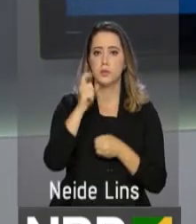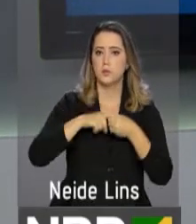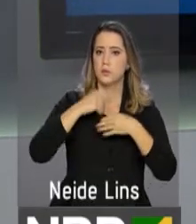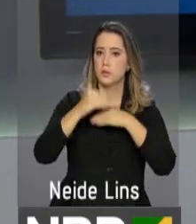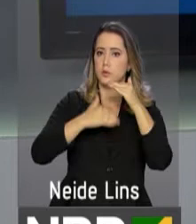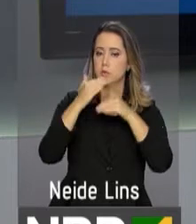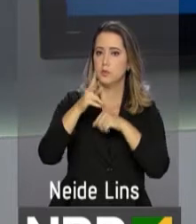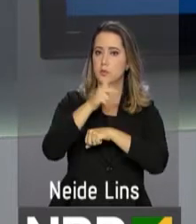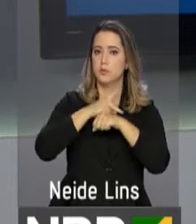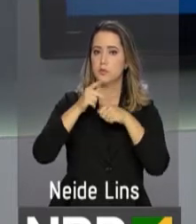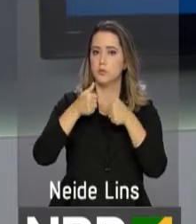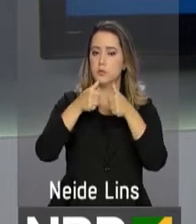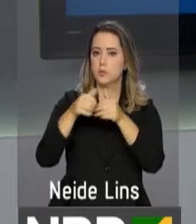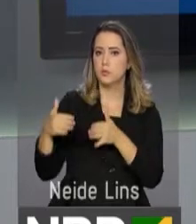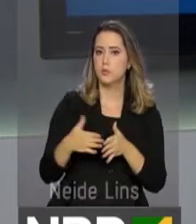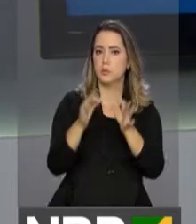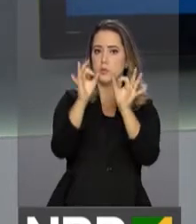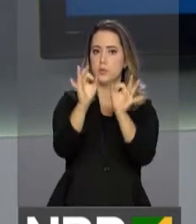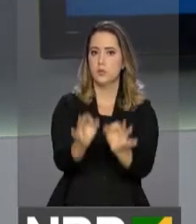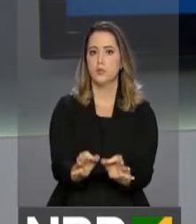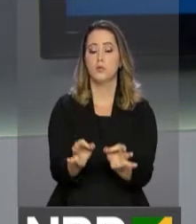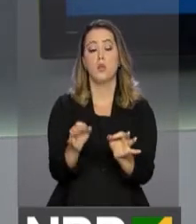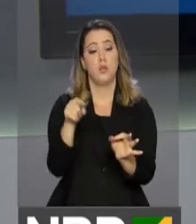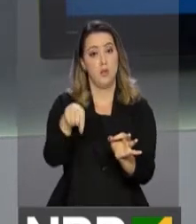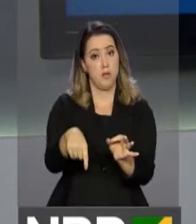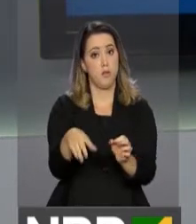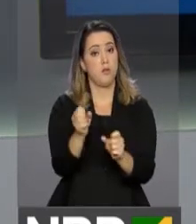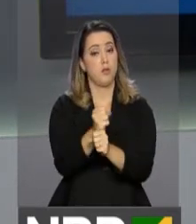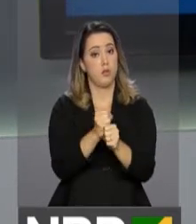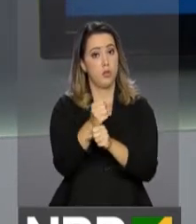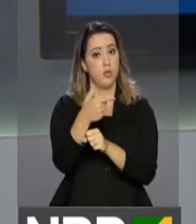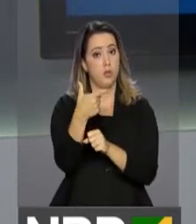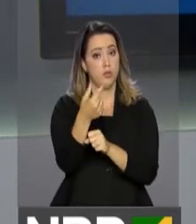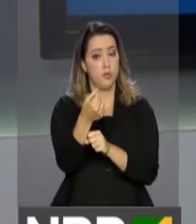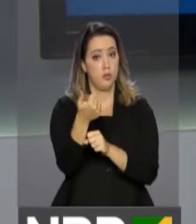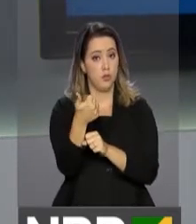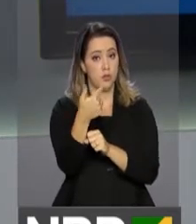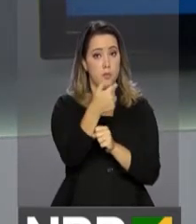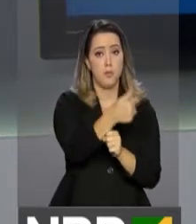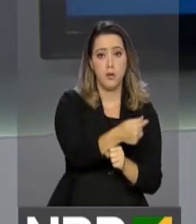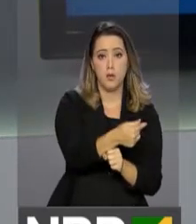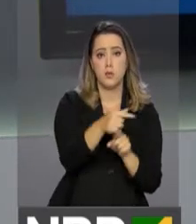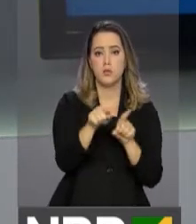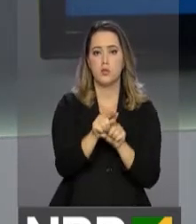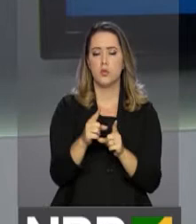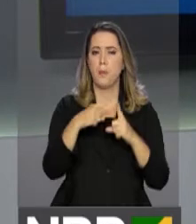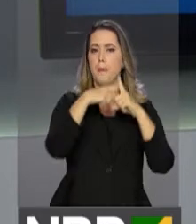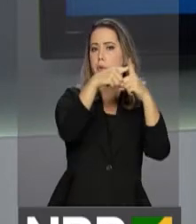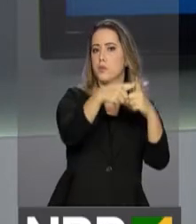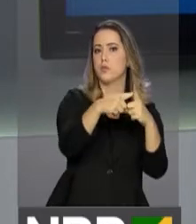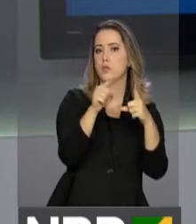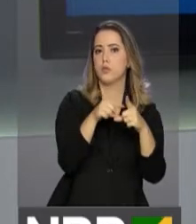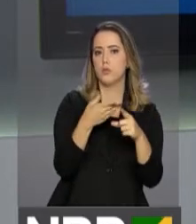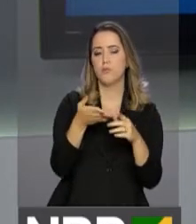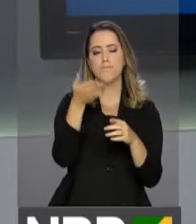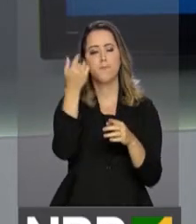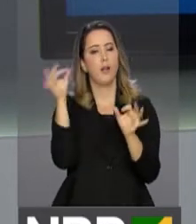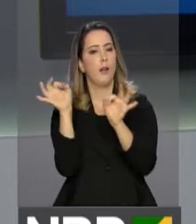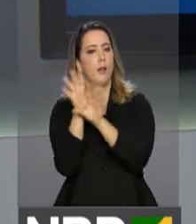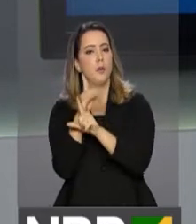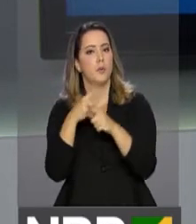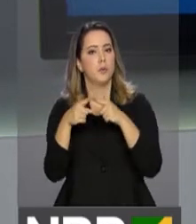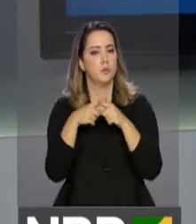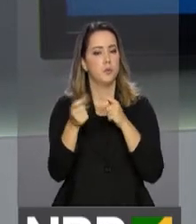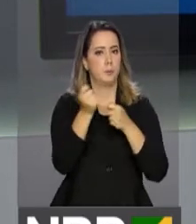crescer que o país está no caminho certo e que vai fechar o ano de 2017 com o saldo positivo deixando para trás a